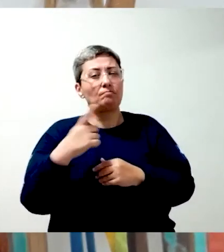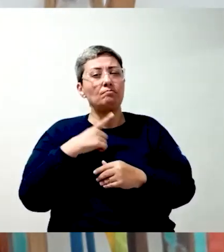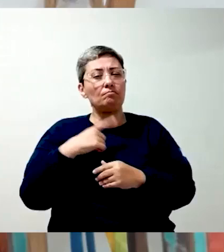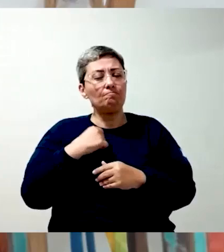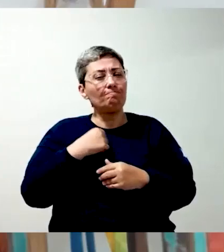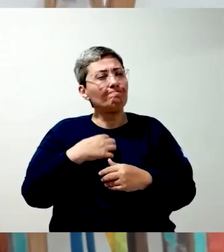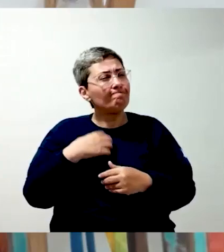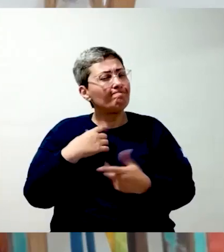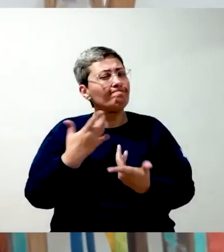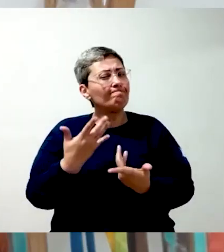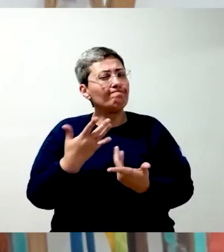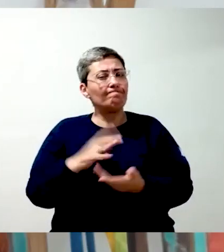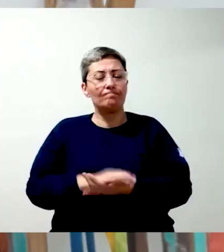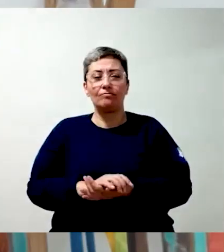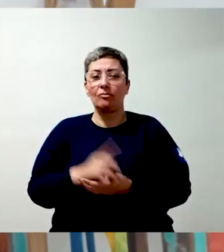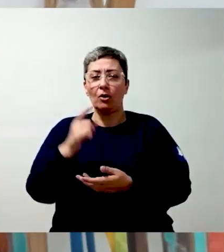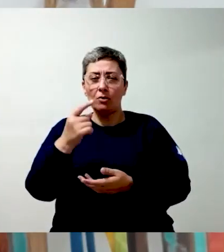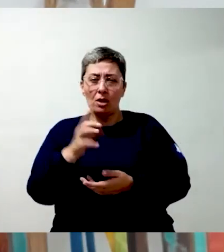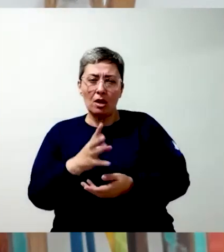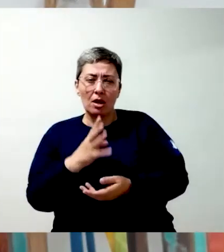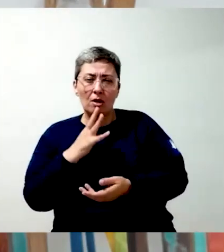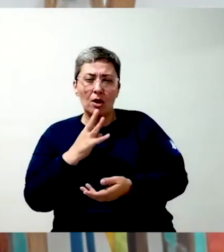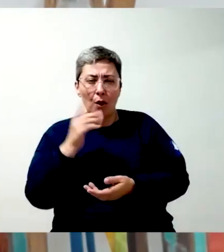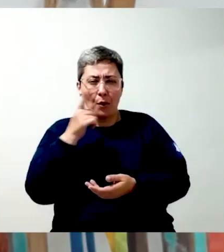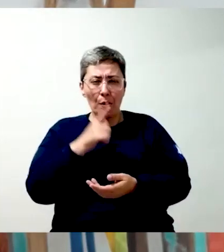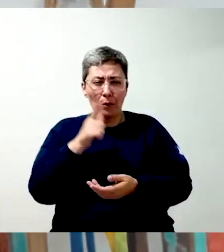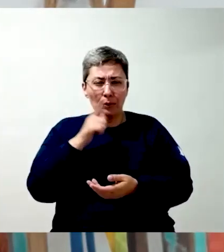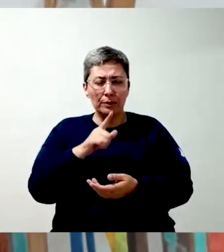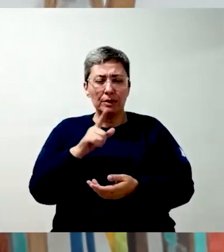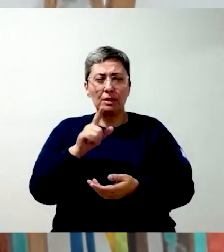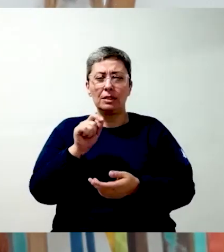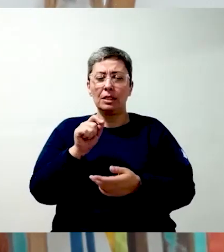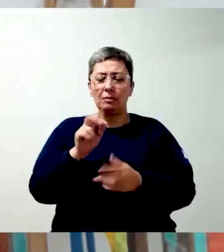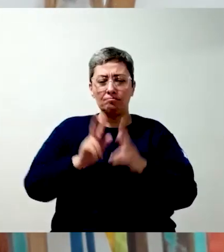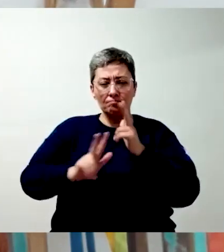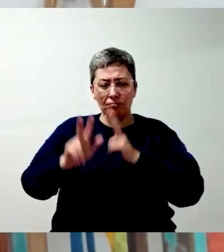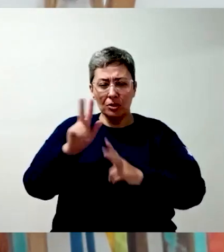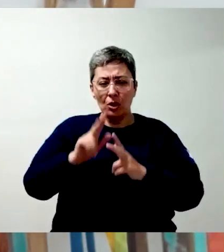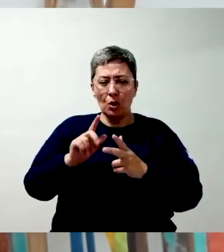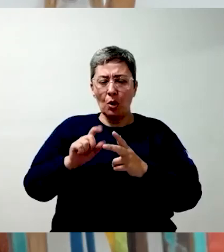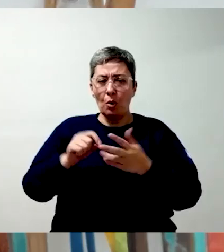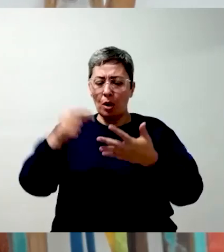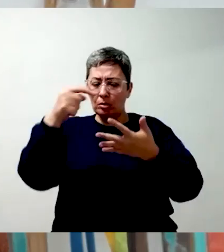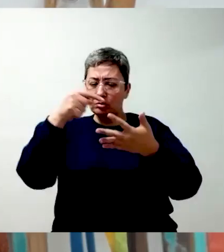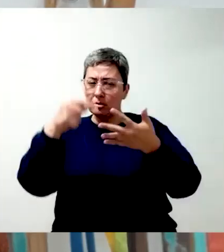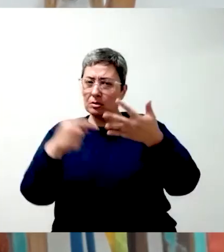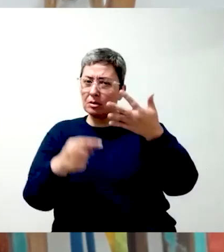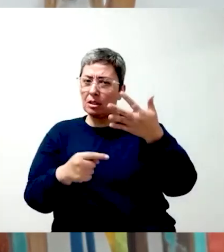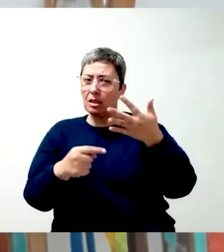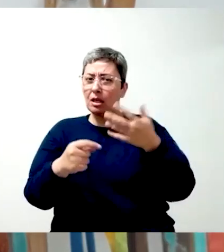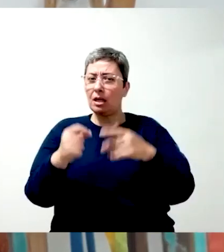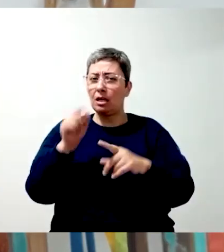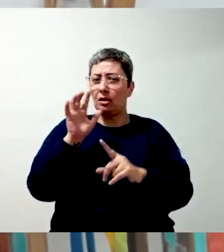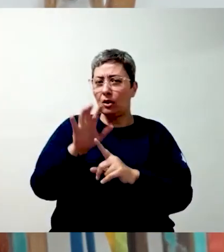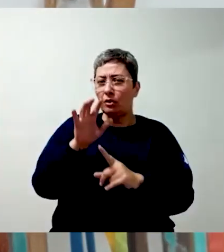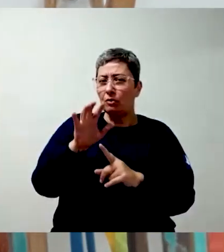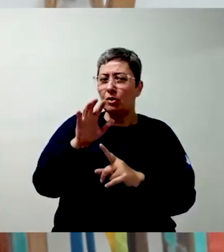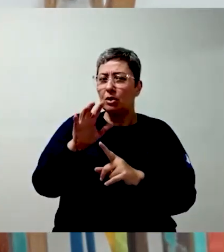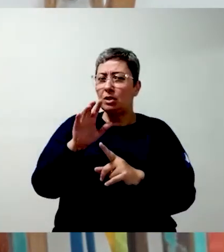muito instigante. Vocês conseguem me dizer quais são as